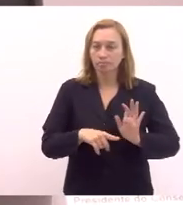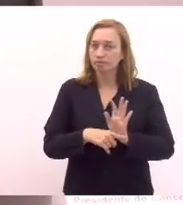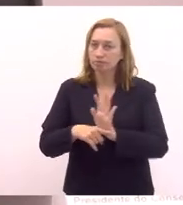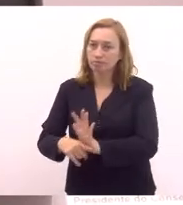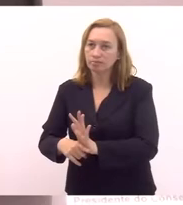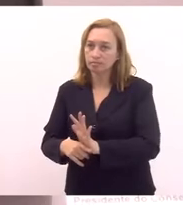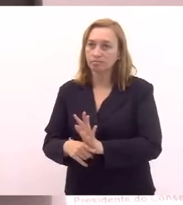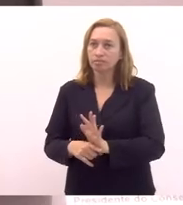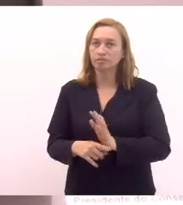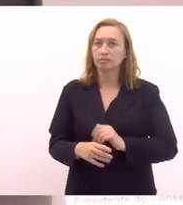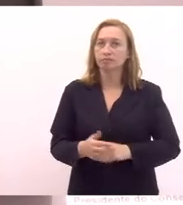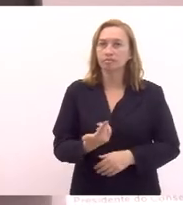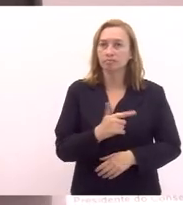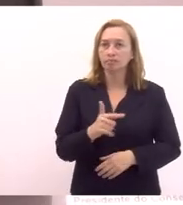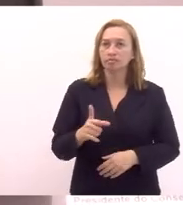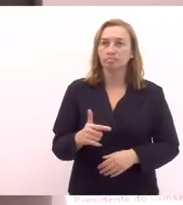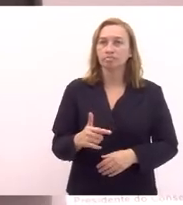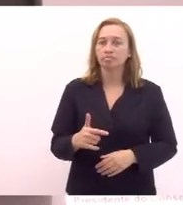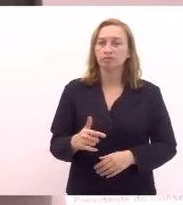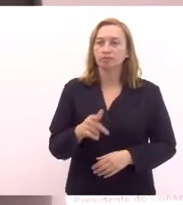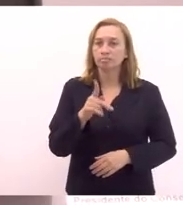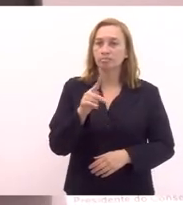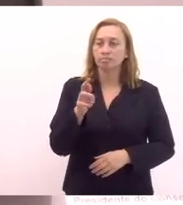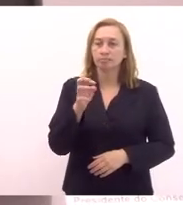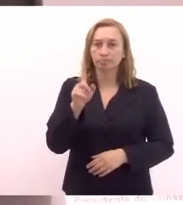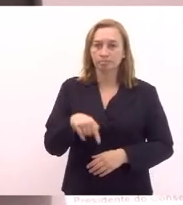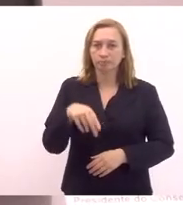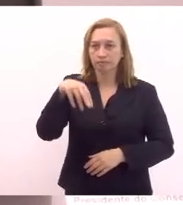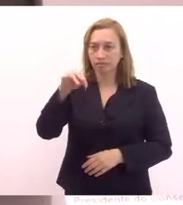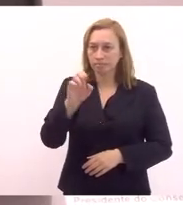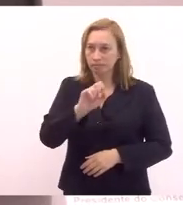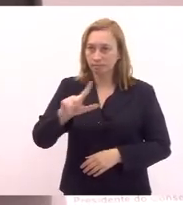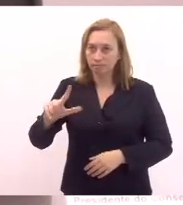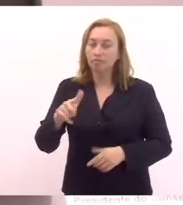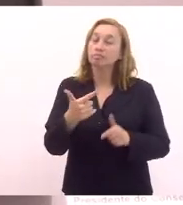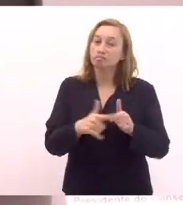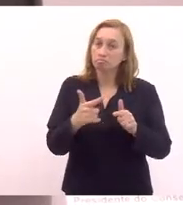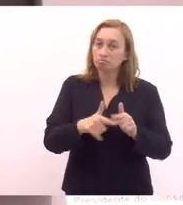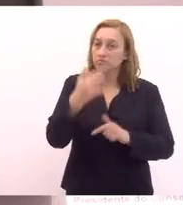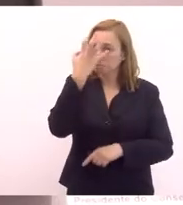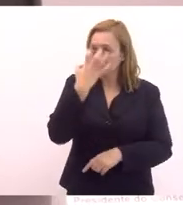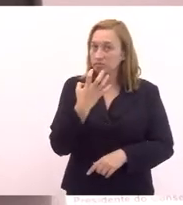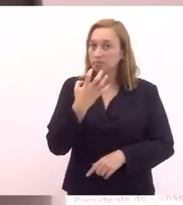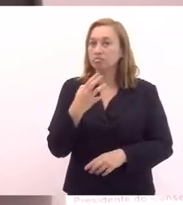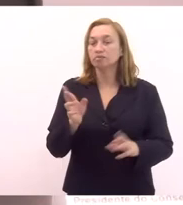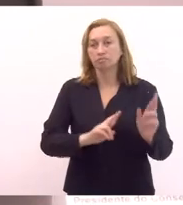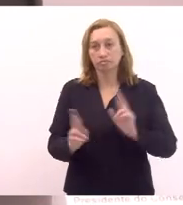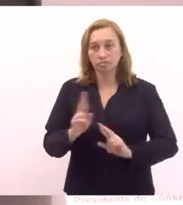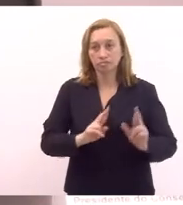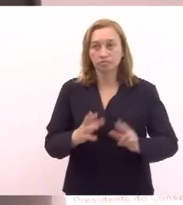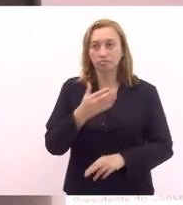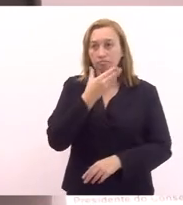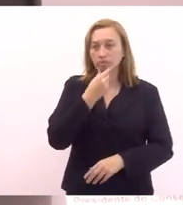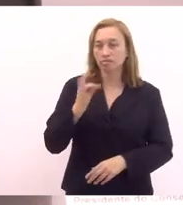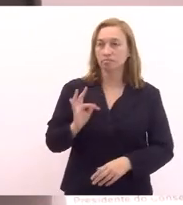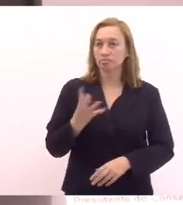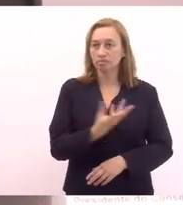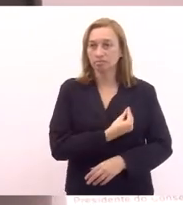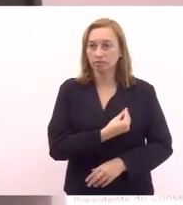se não estão tendo a questão do pré-natal da tá vendo um problema Seríssimo em relação aos homens estranhos